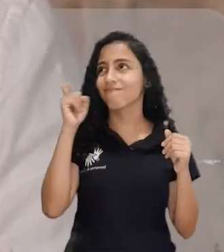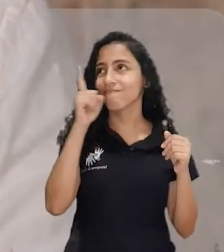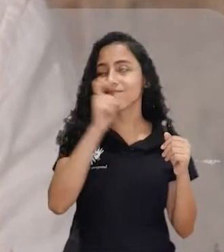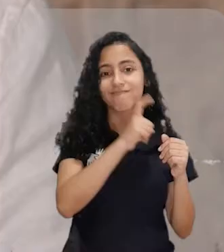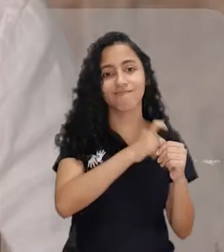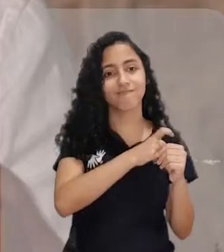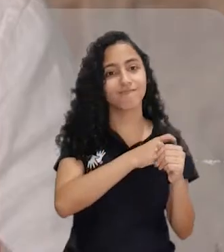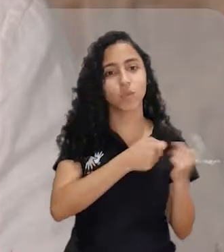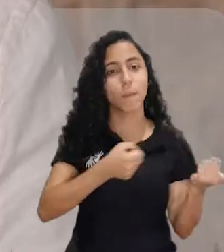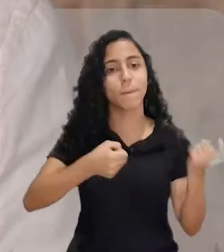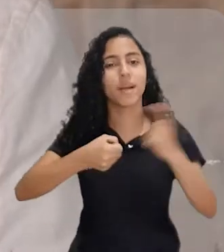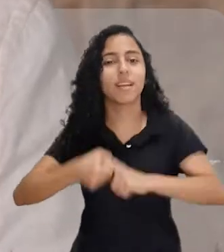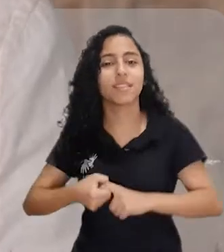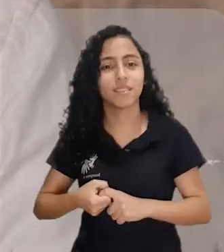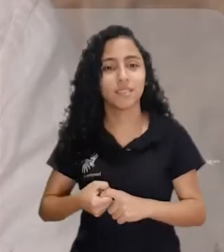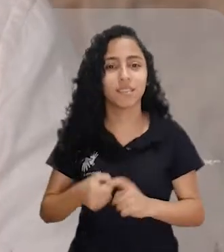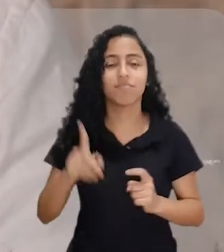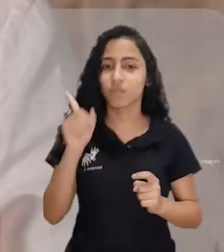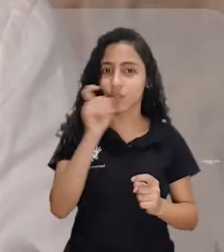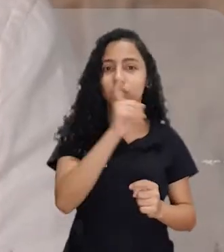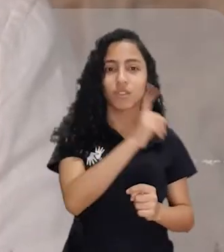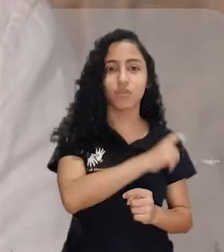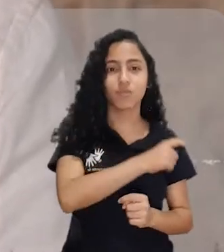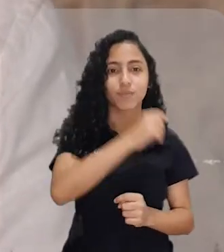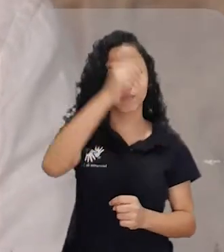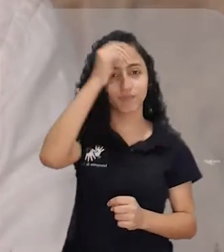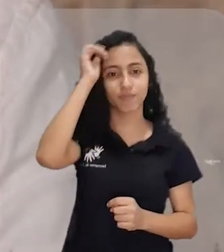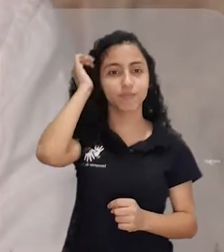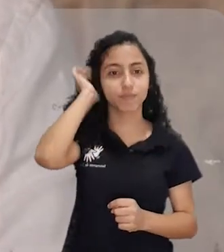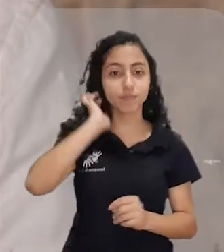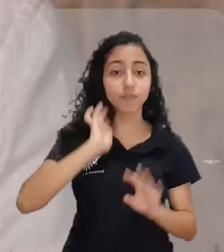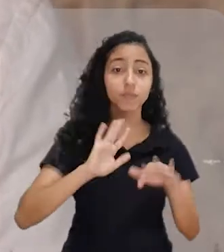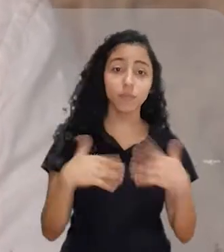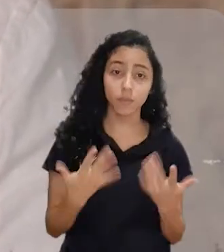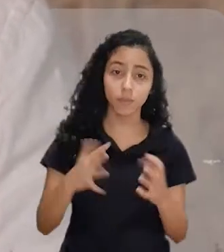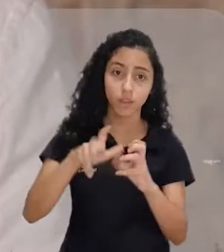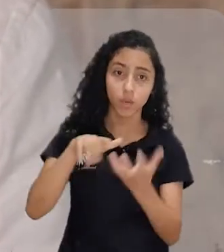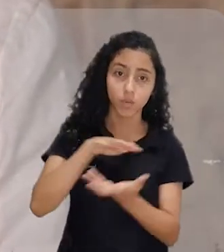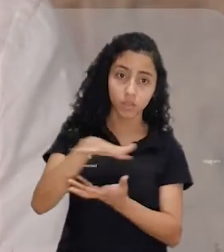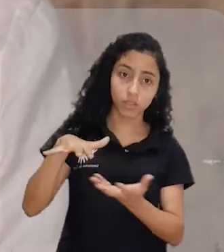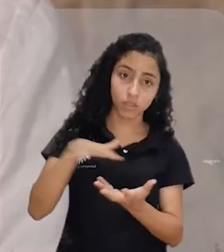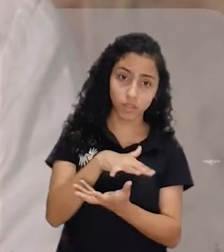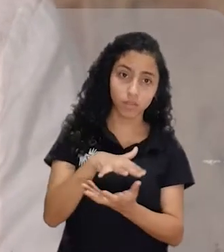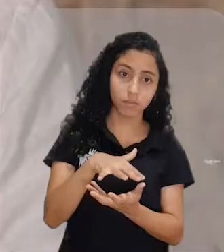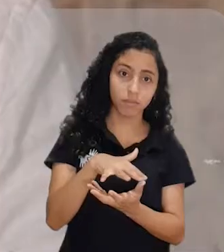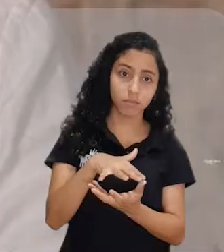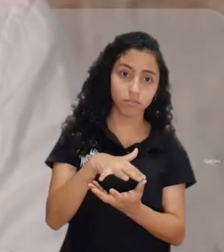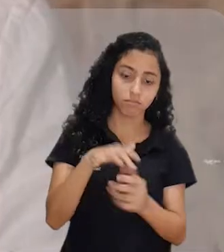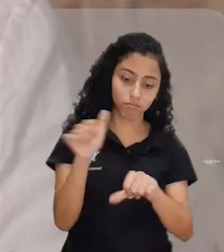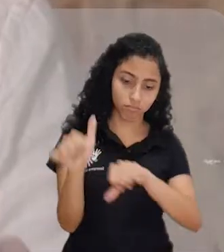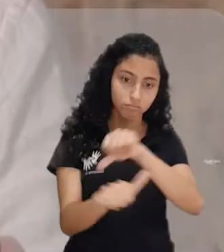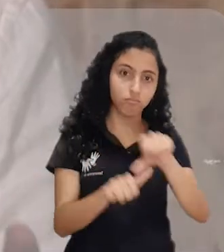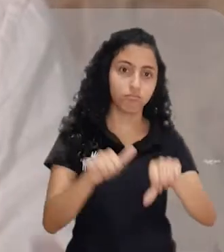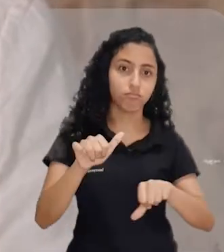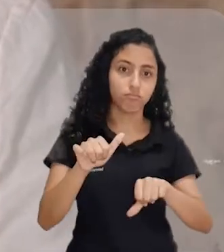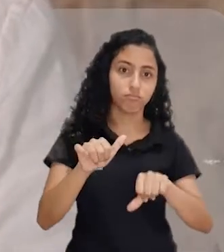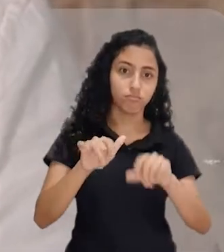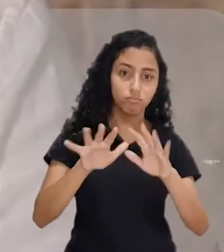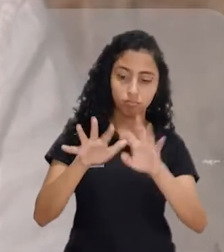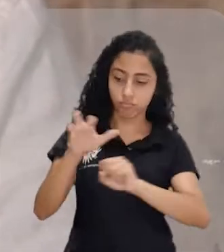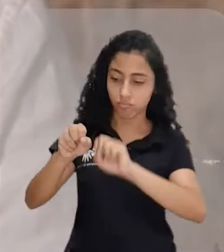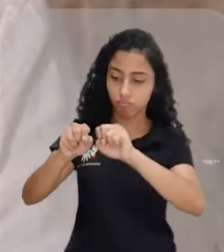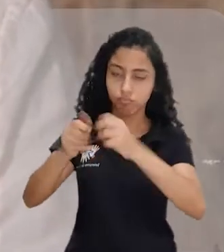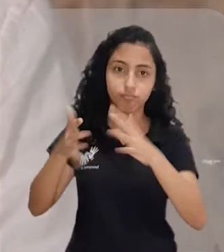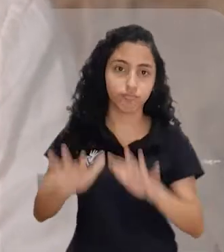começa a entender o tamanho do desafio que vai ser restaurar parte desses ecossistemas. Bom, então a gente está falando aí de ecossistemas